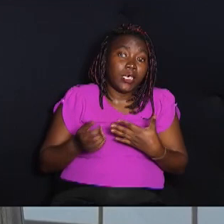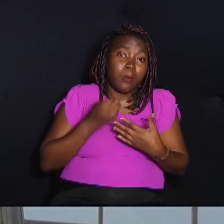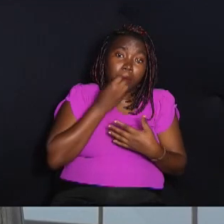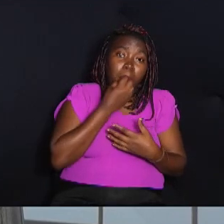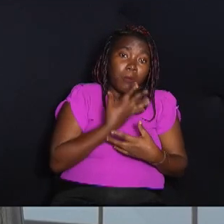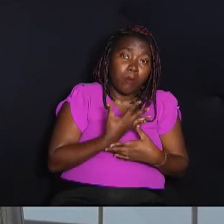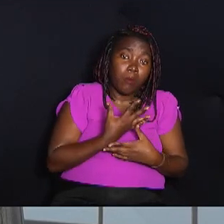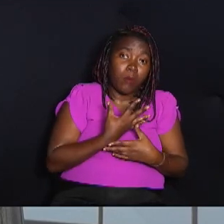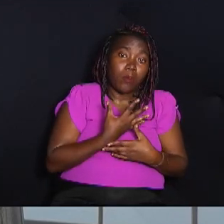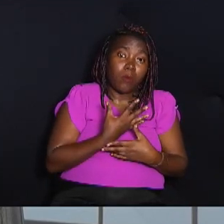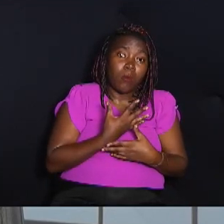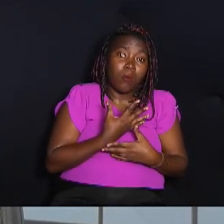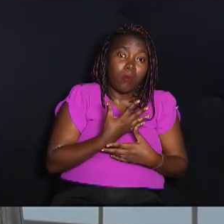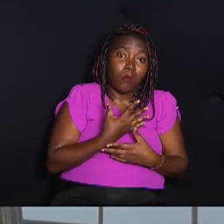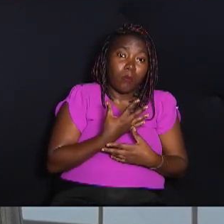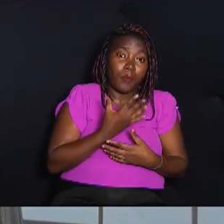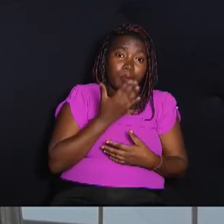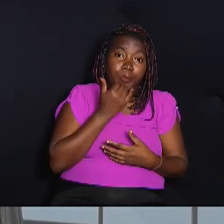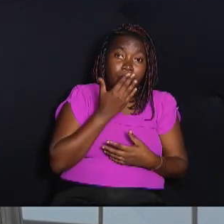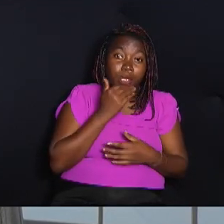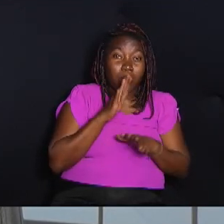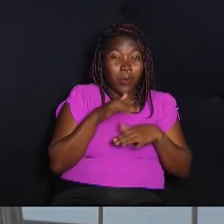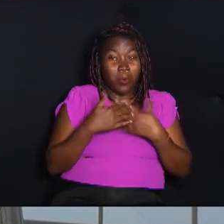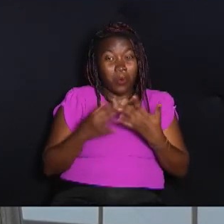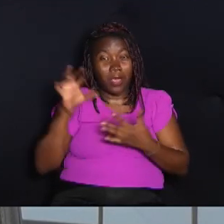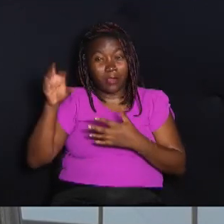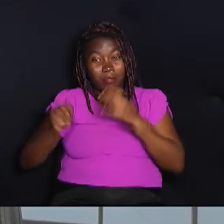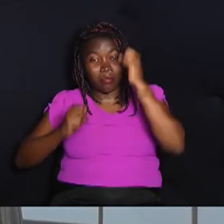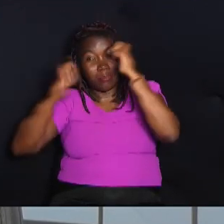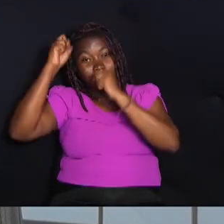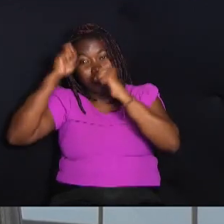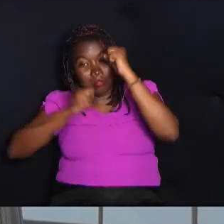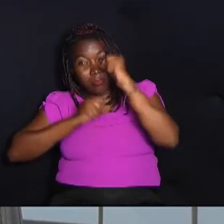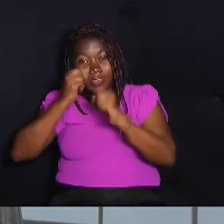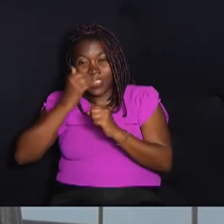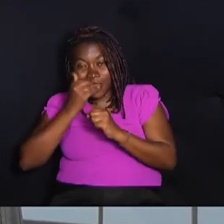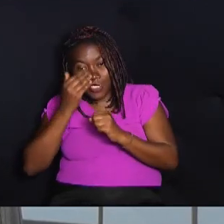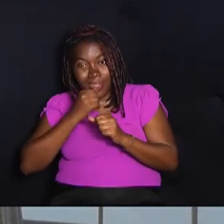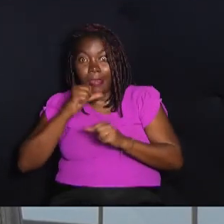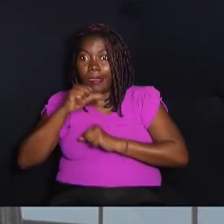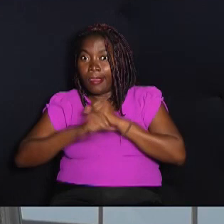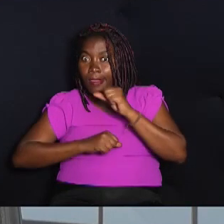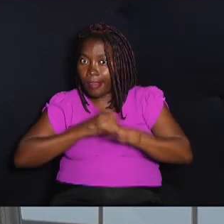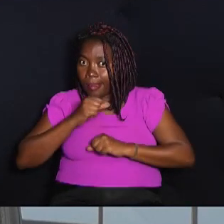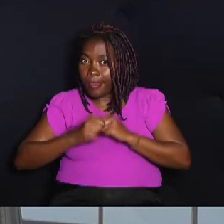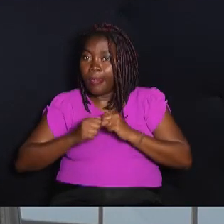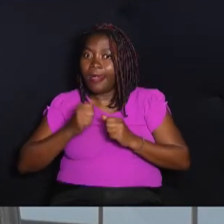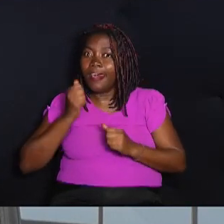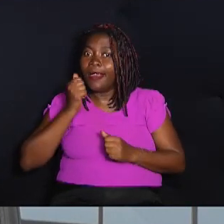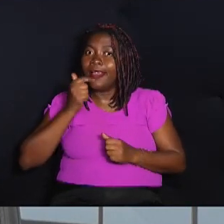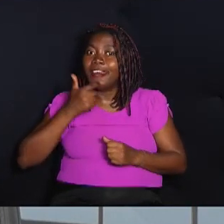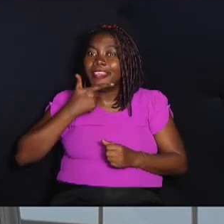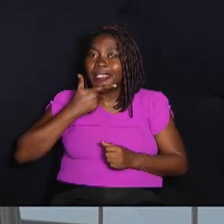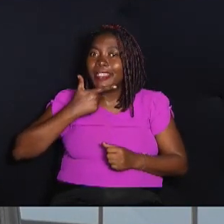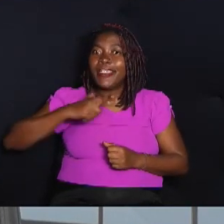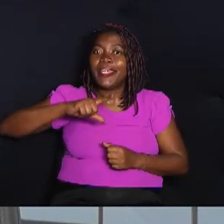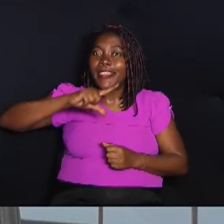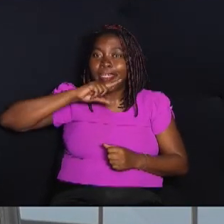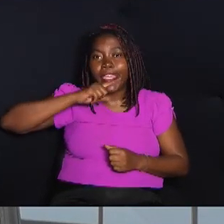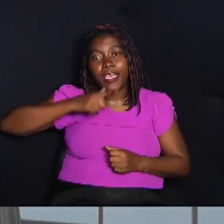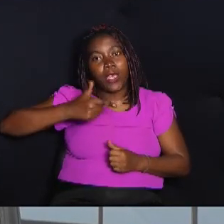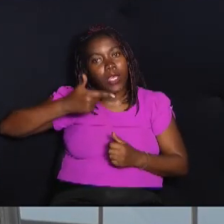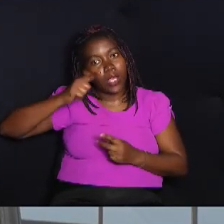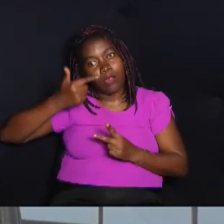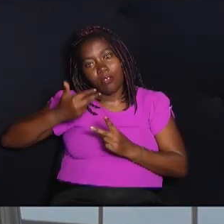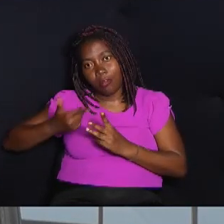isso a gente, quando pega muito processado, isso altera a questão de humor e uma série de outras coisas mais.